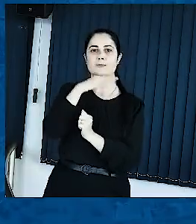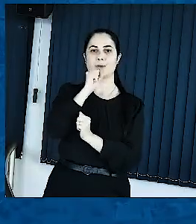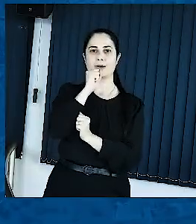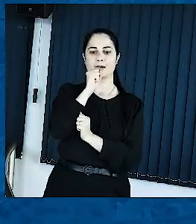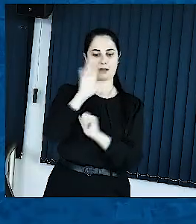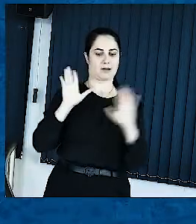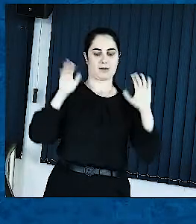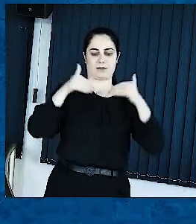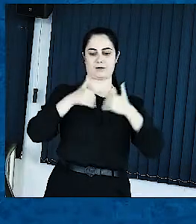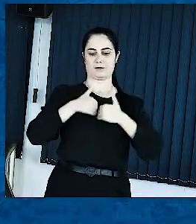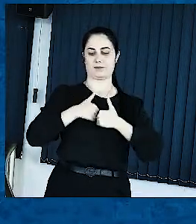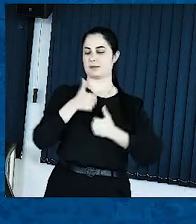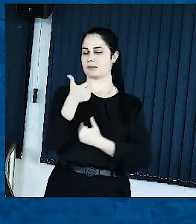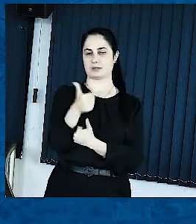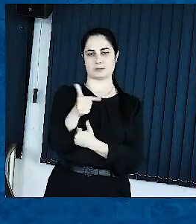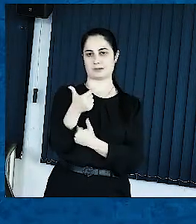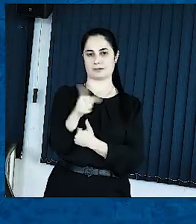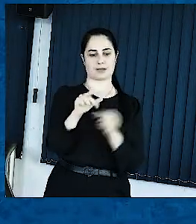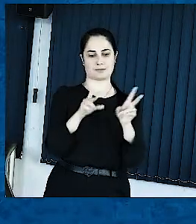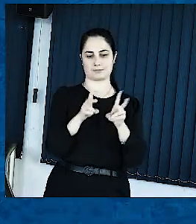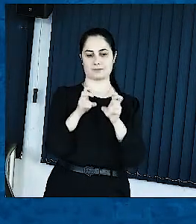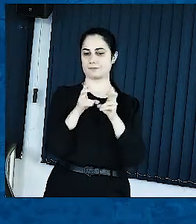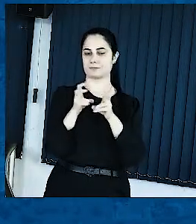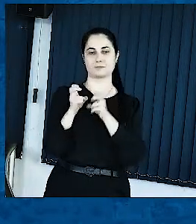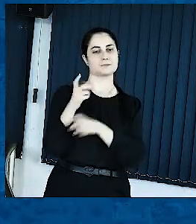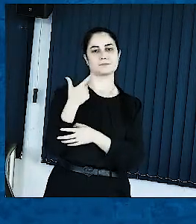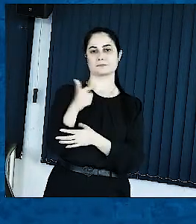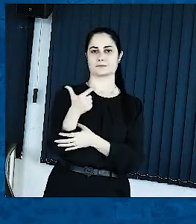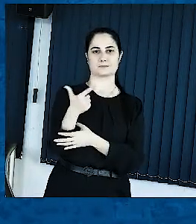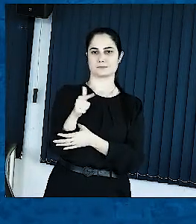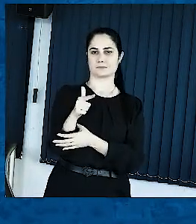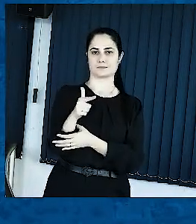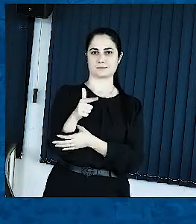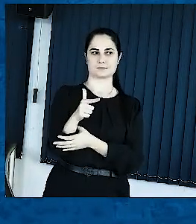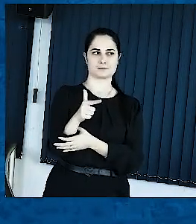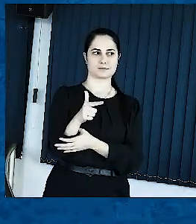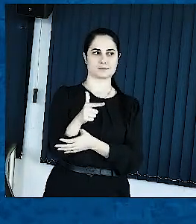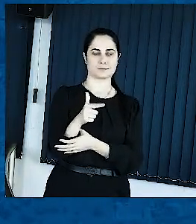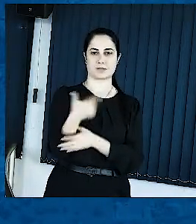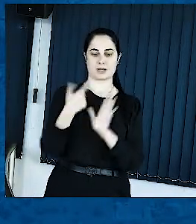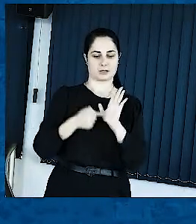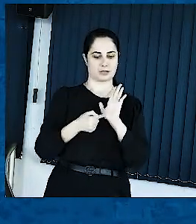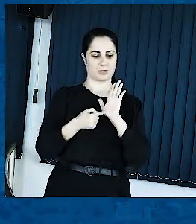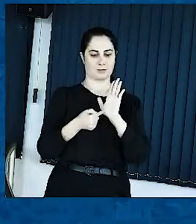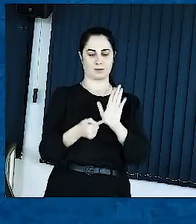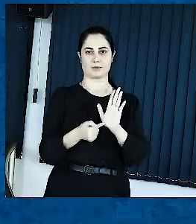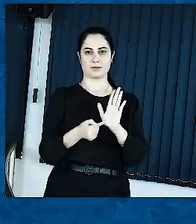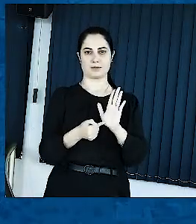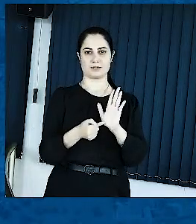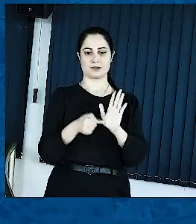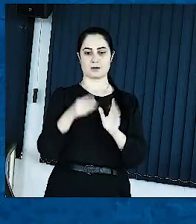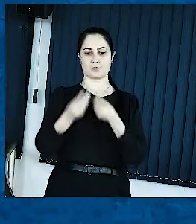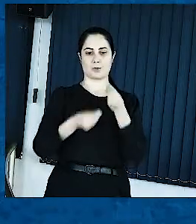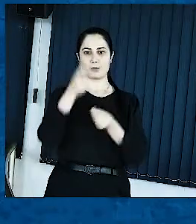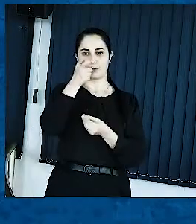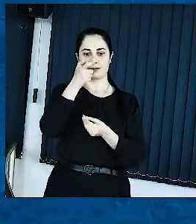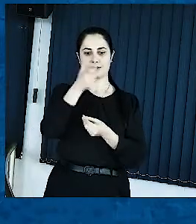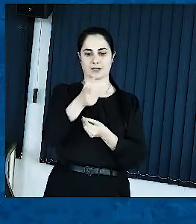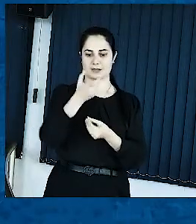O autista não tem essa percepção. O autista não demonstra compartilhar